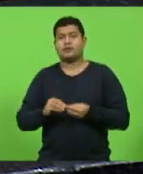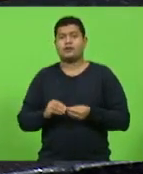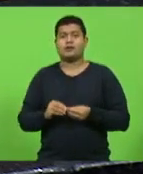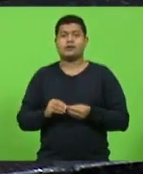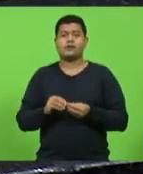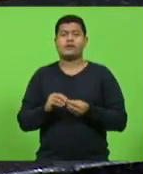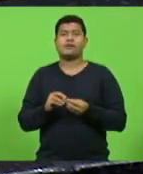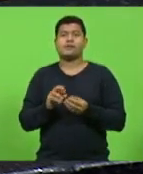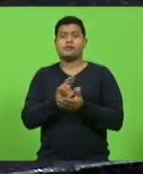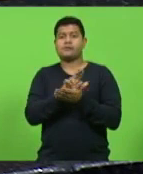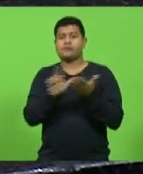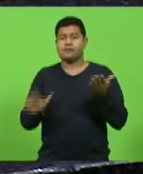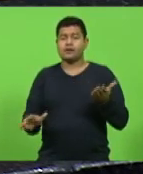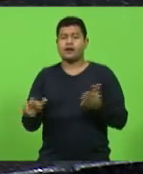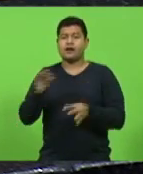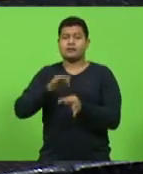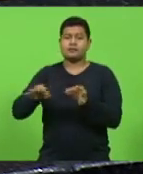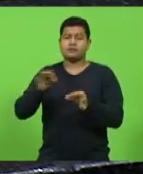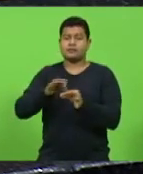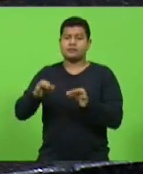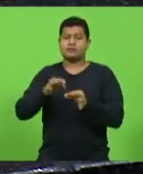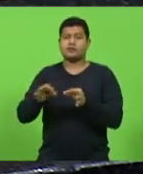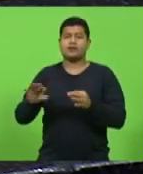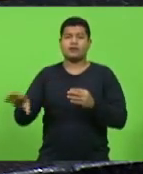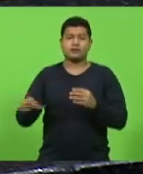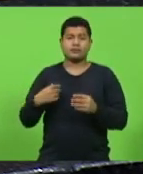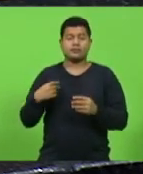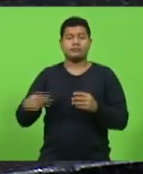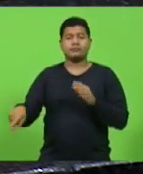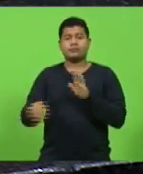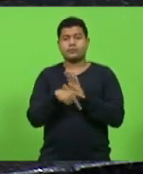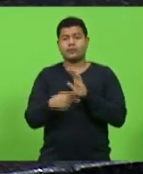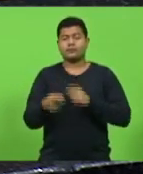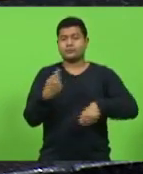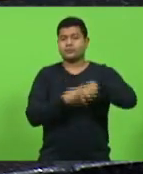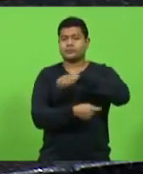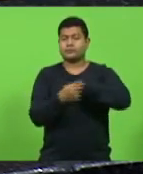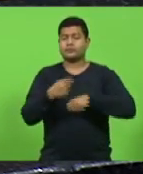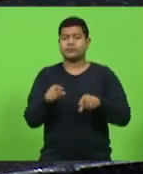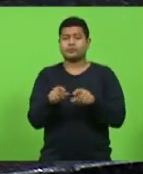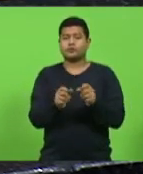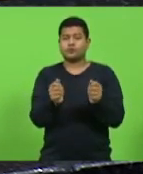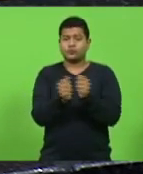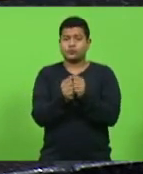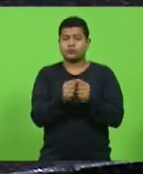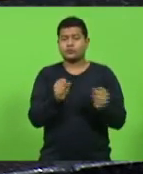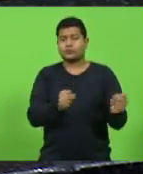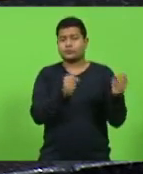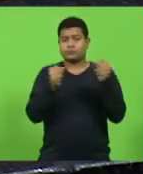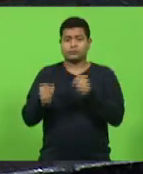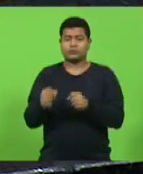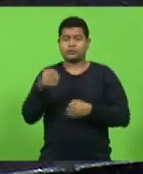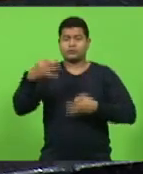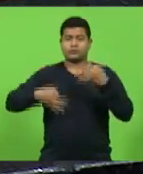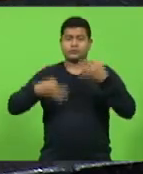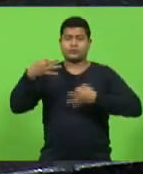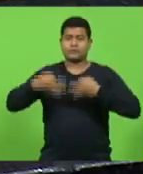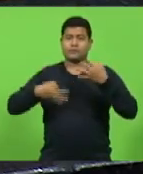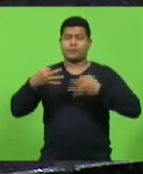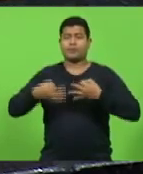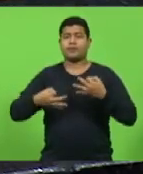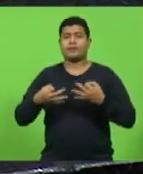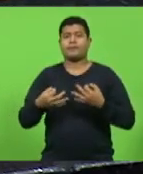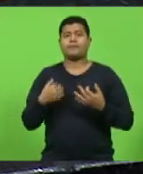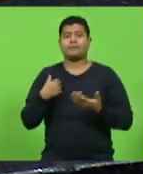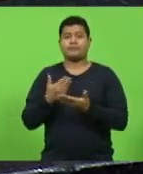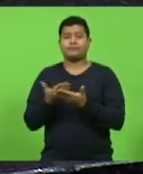diversos órgãos integrantes da administração pública e o Poder Judiciário, que, em aferição detida de